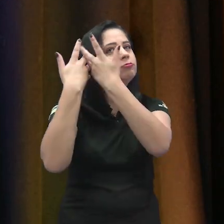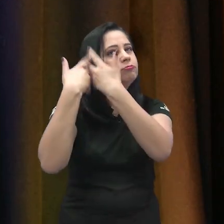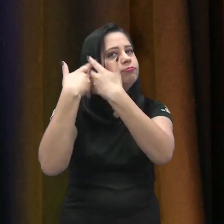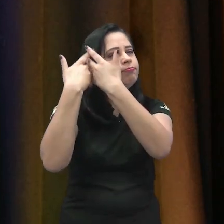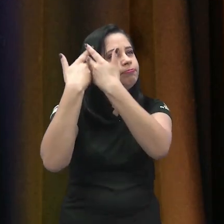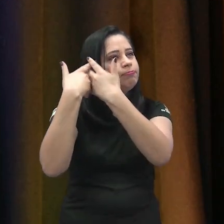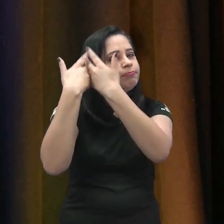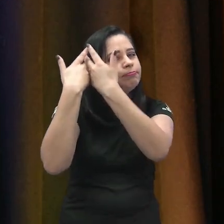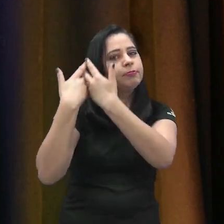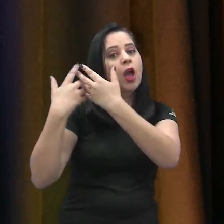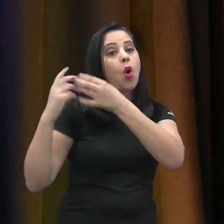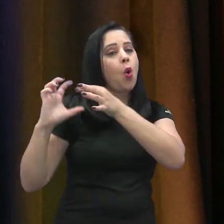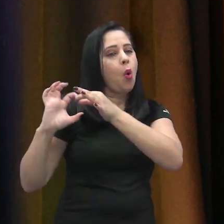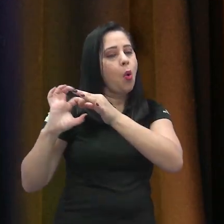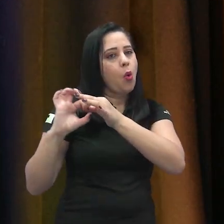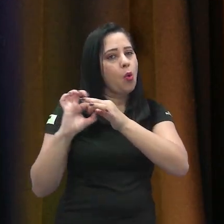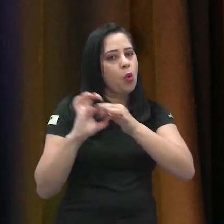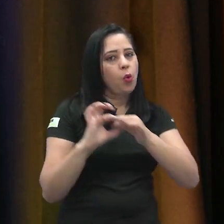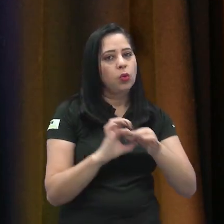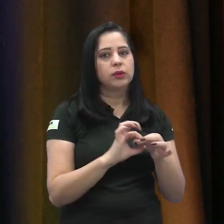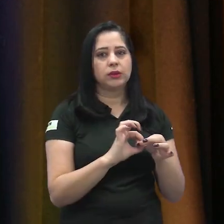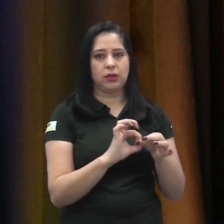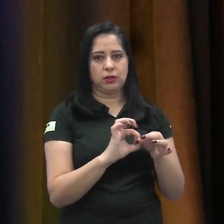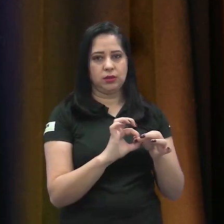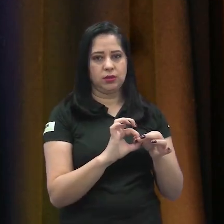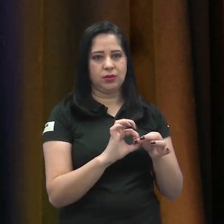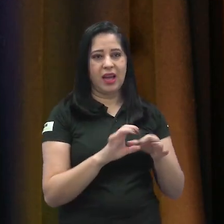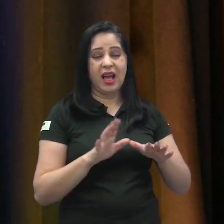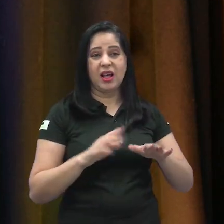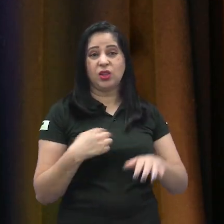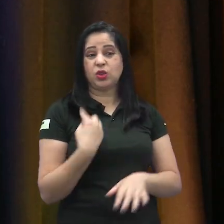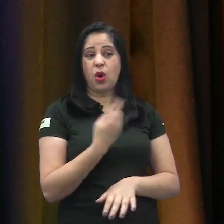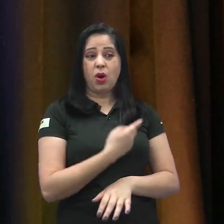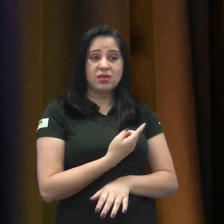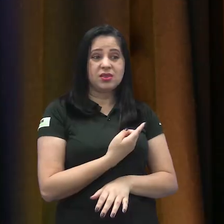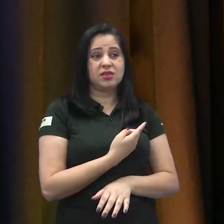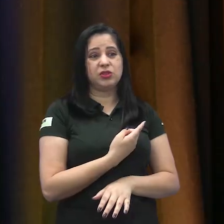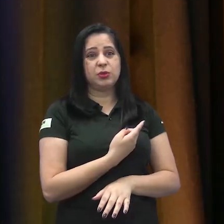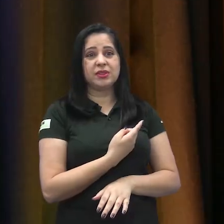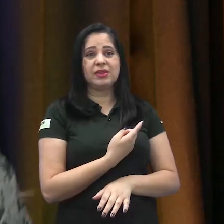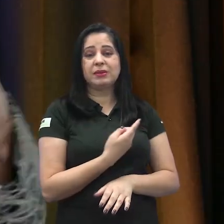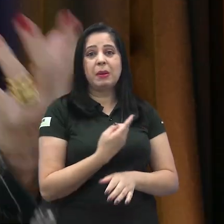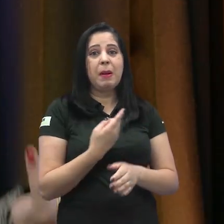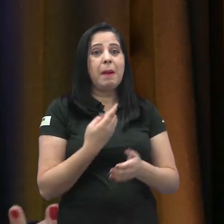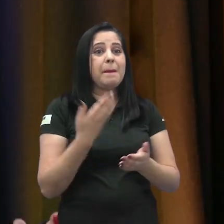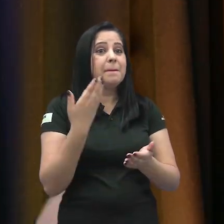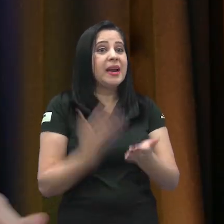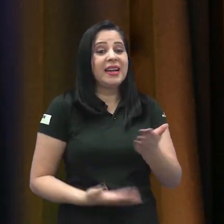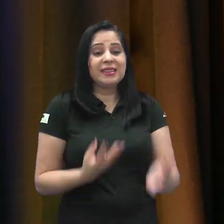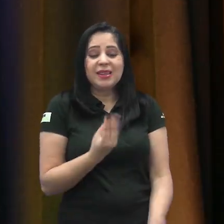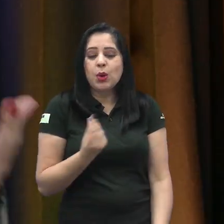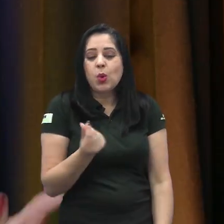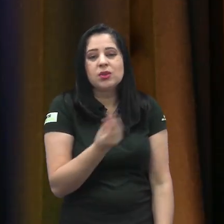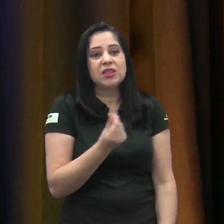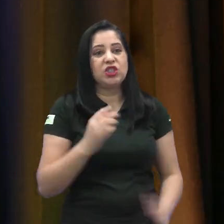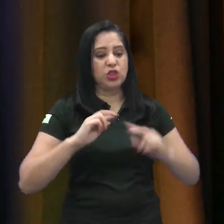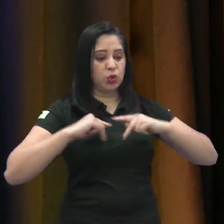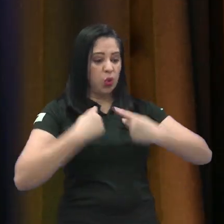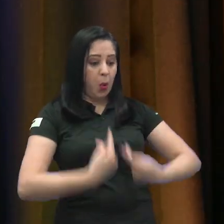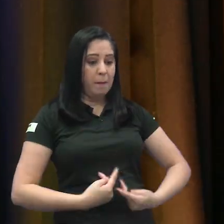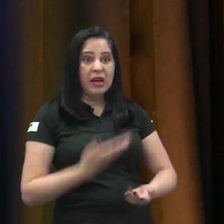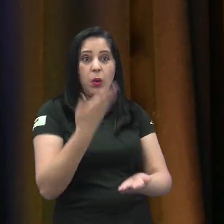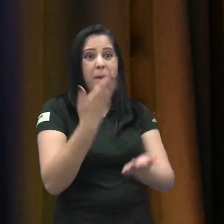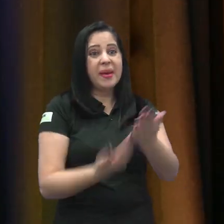ela, então acho que num contexto geral, nós nos perdemos, não só as femininas, né, o ser humano de